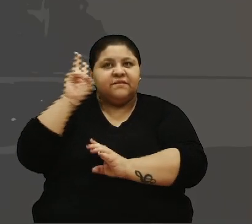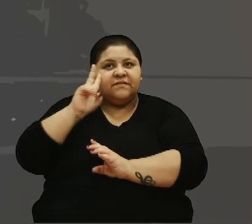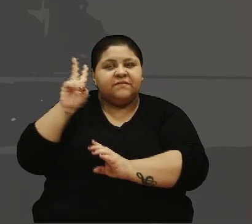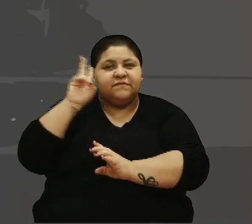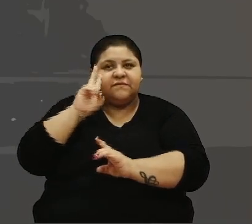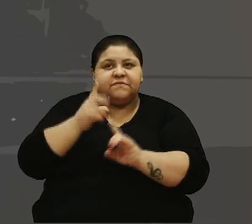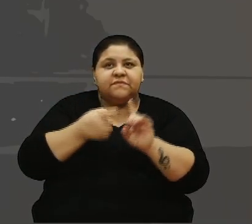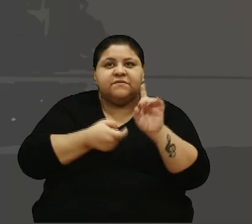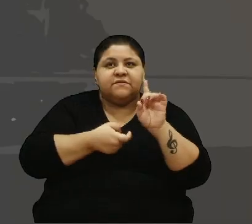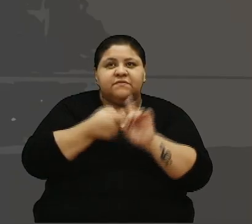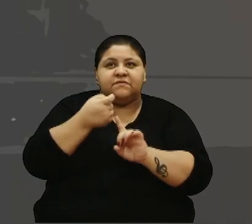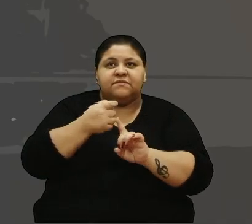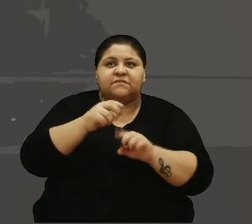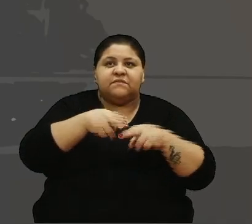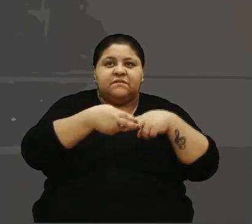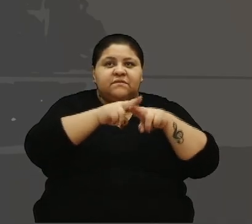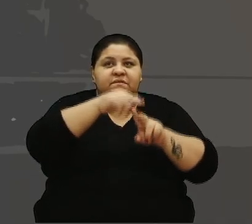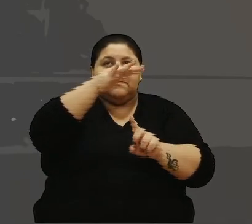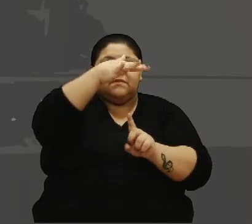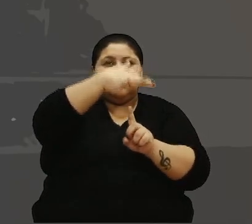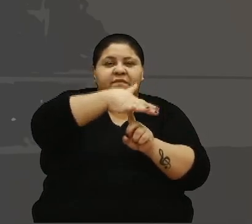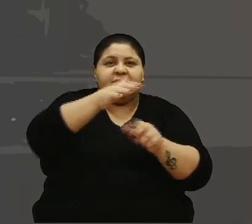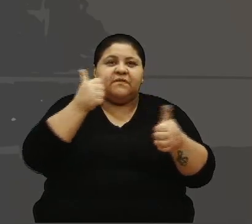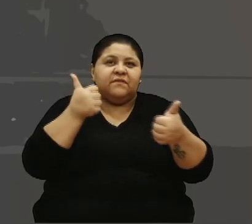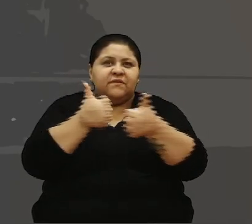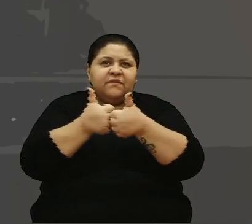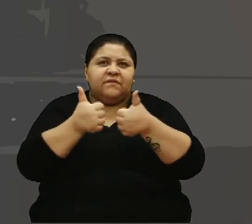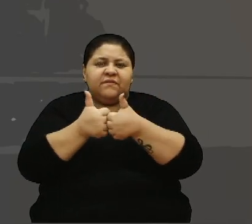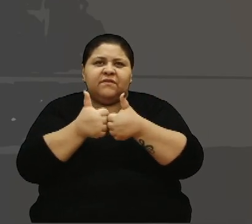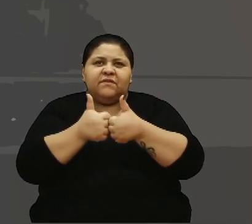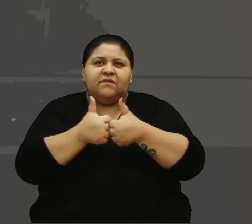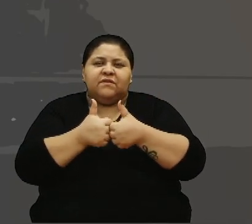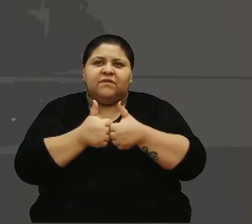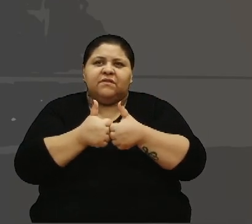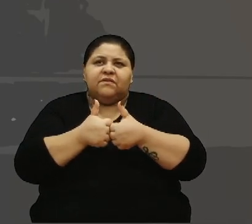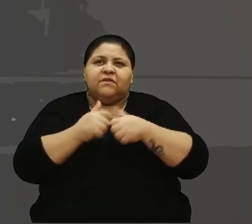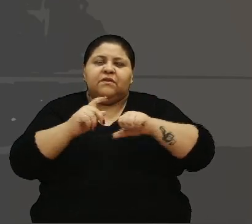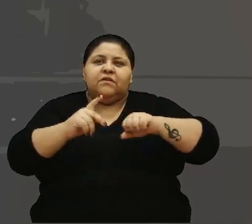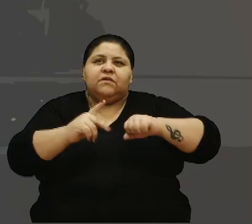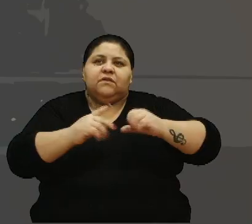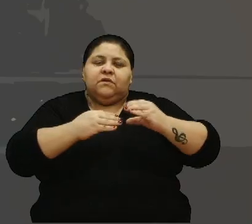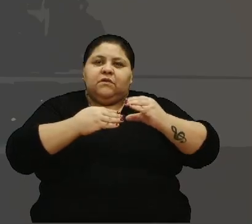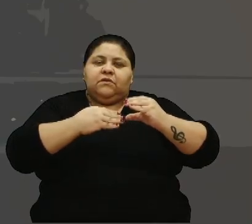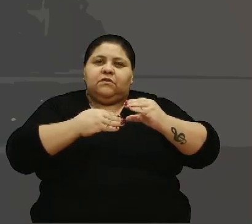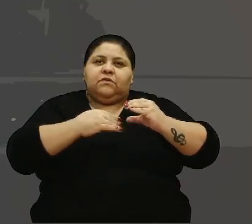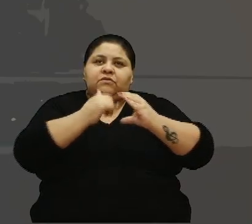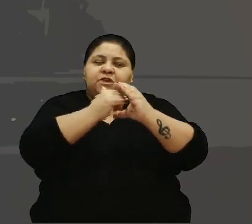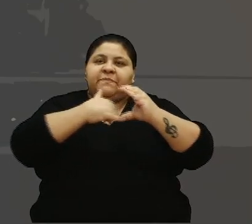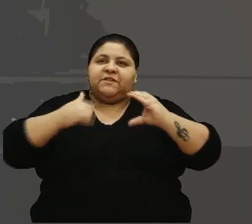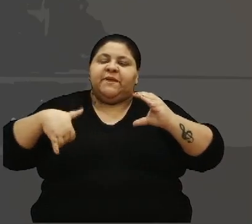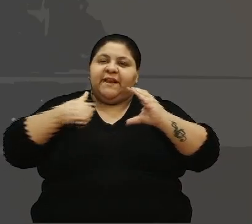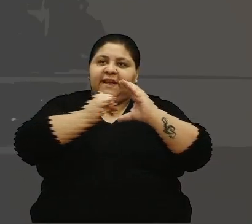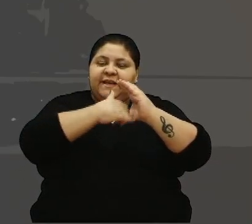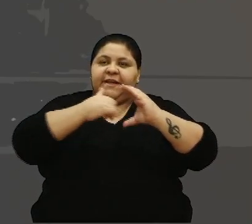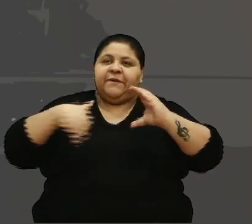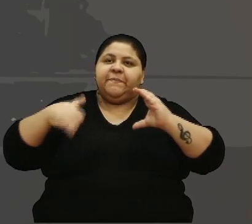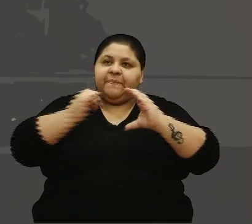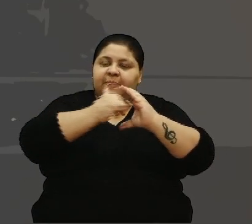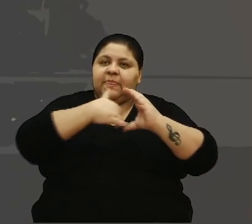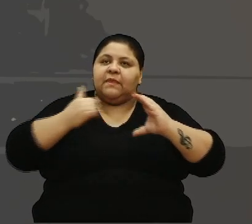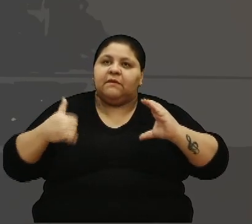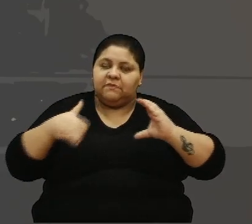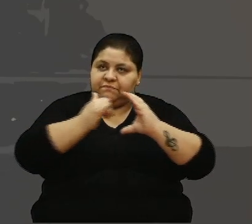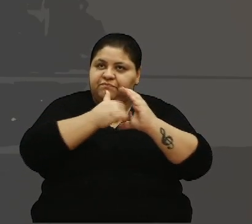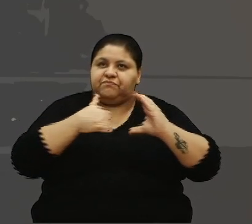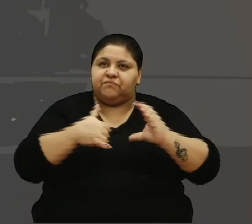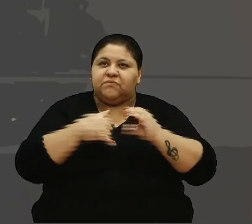mês, na Praça das Feiras, ali do lado de São Pelegrino, estava lotado ontem à noite. Coloca do início o vídeo e larga o som